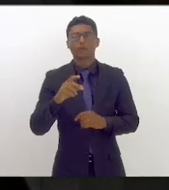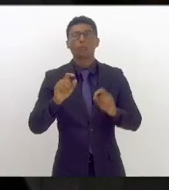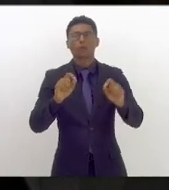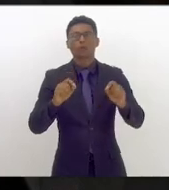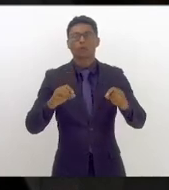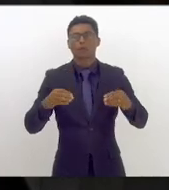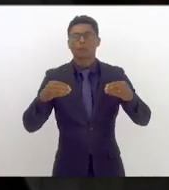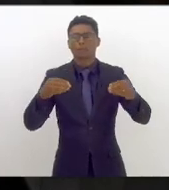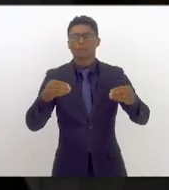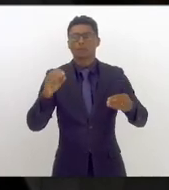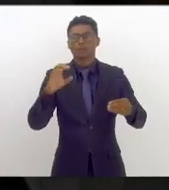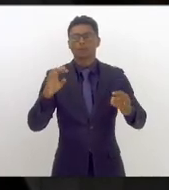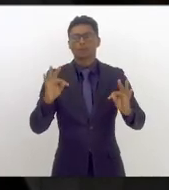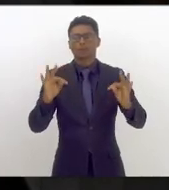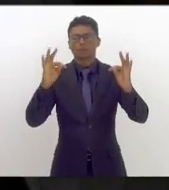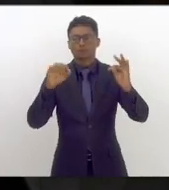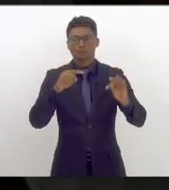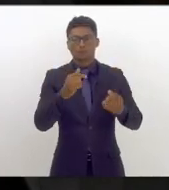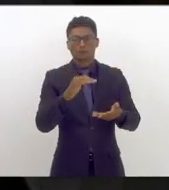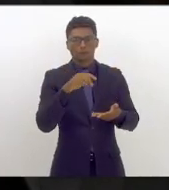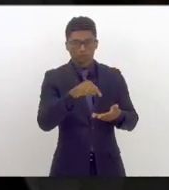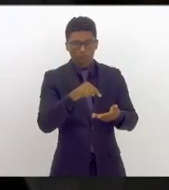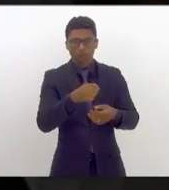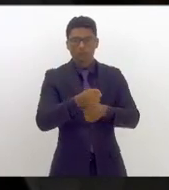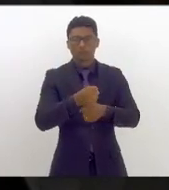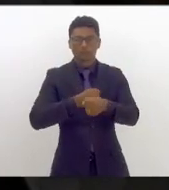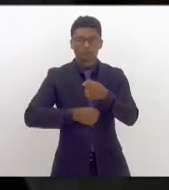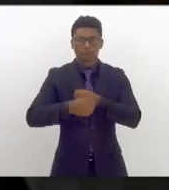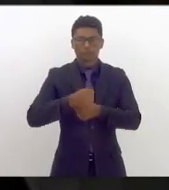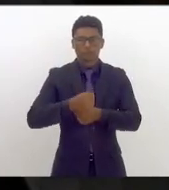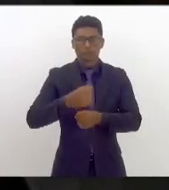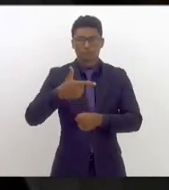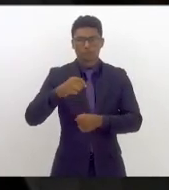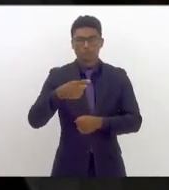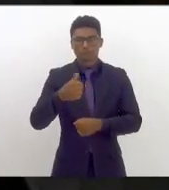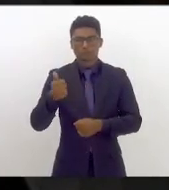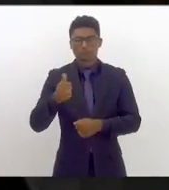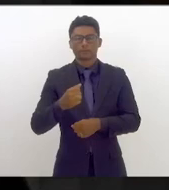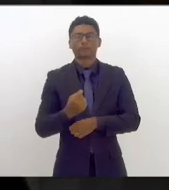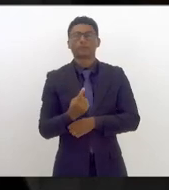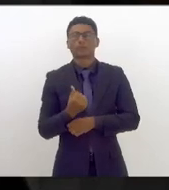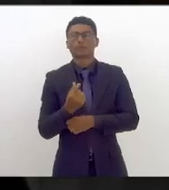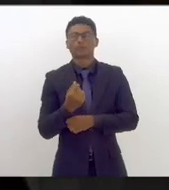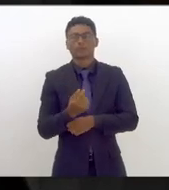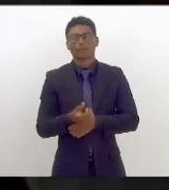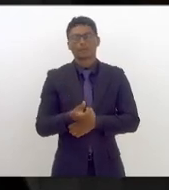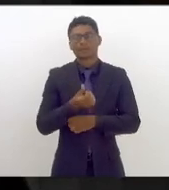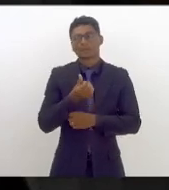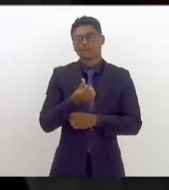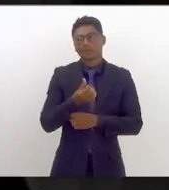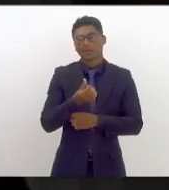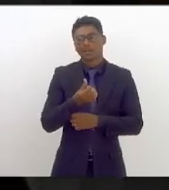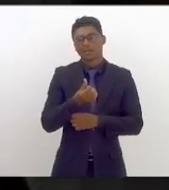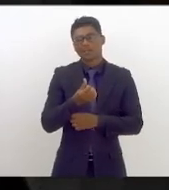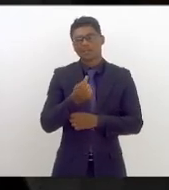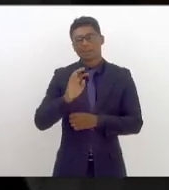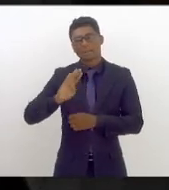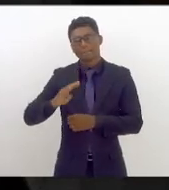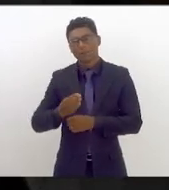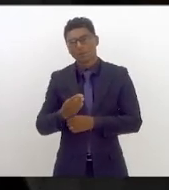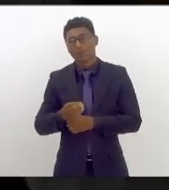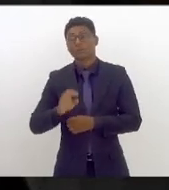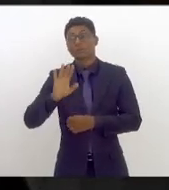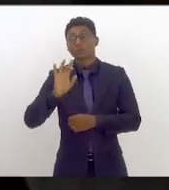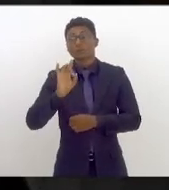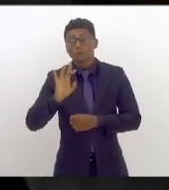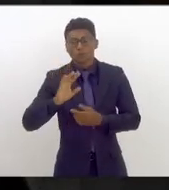Ciência e Tecnologia, em 2021, o orçamento girou entre 6 e 7 bilhões, porém só foi